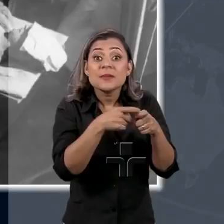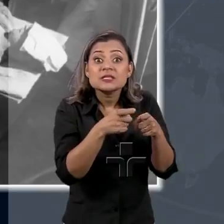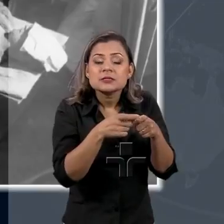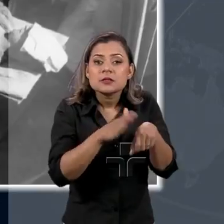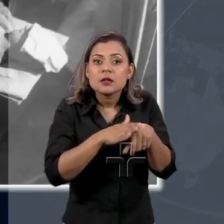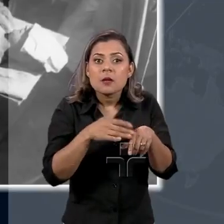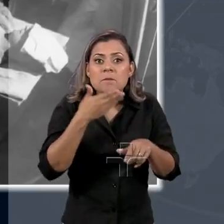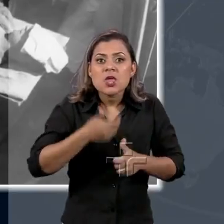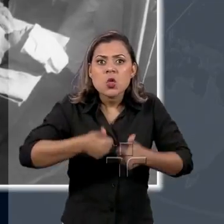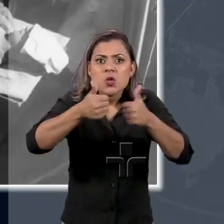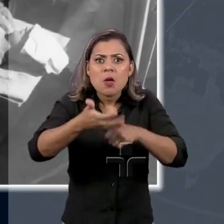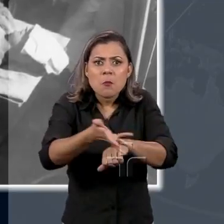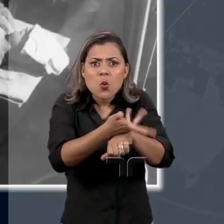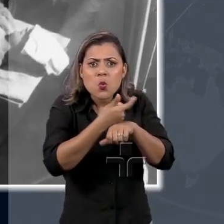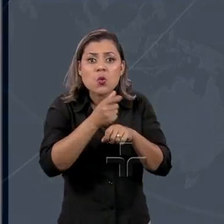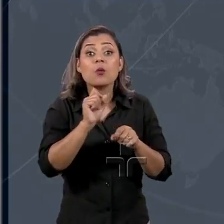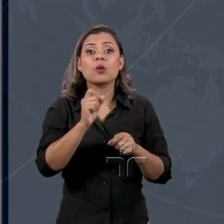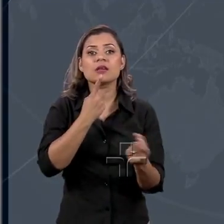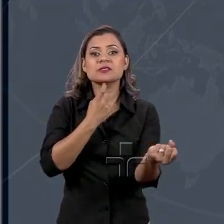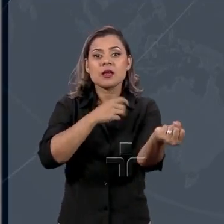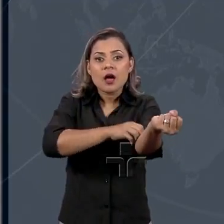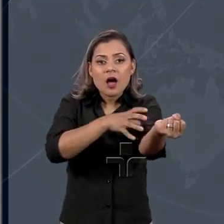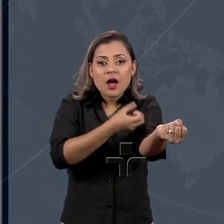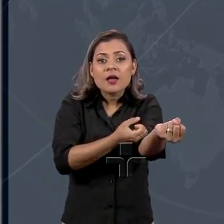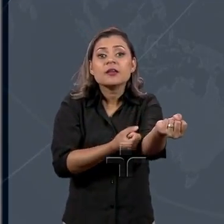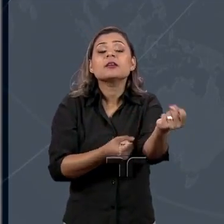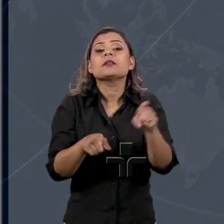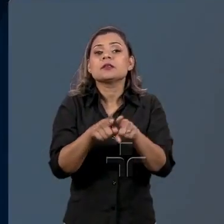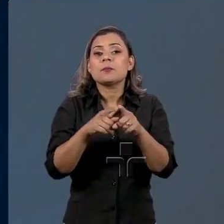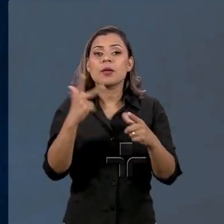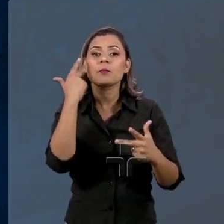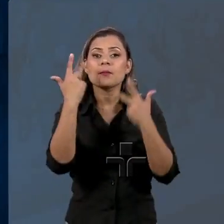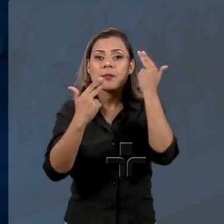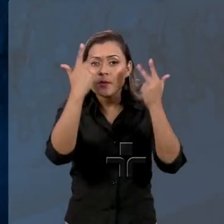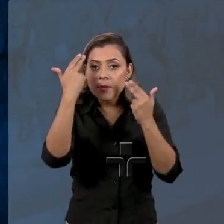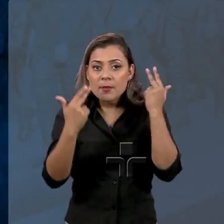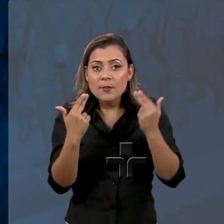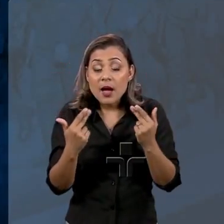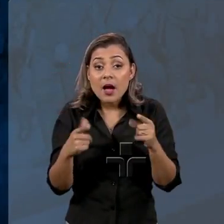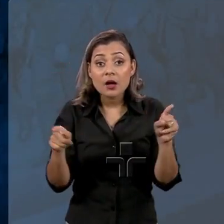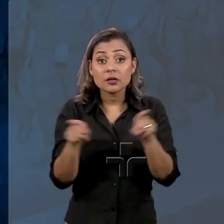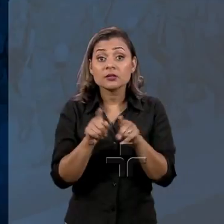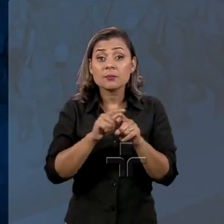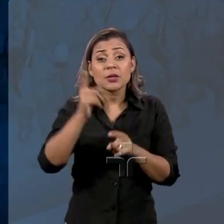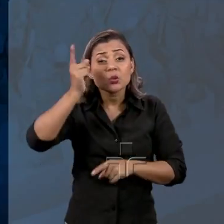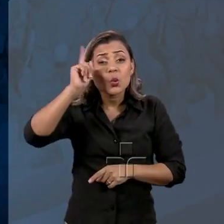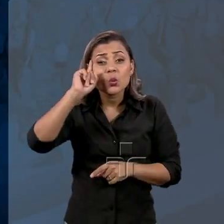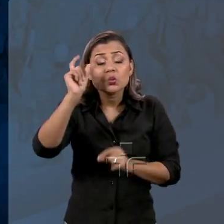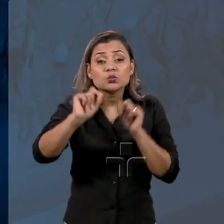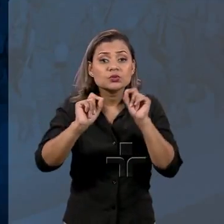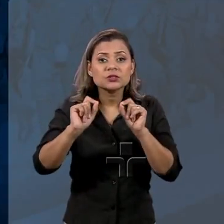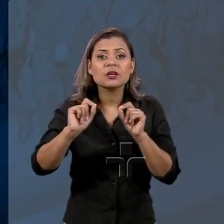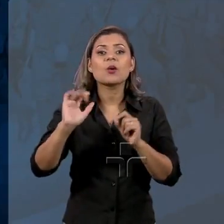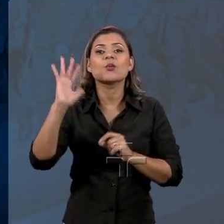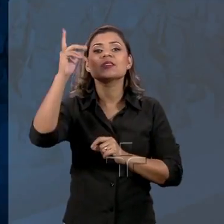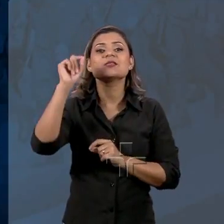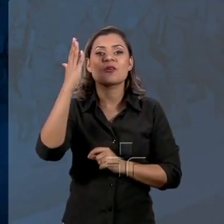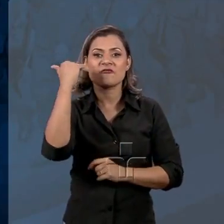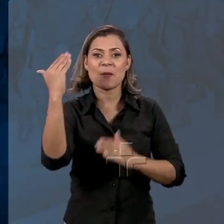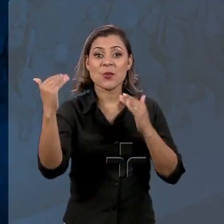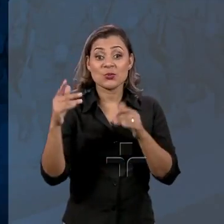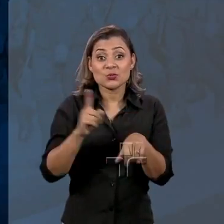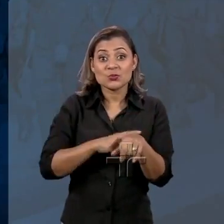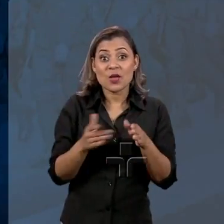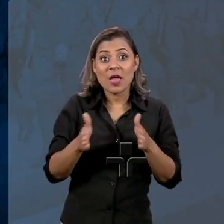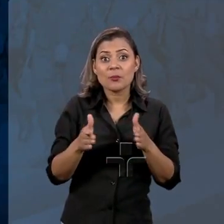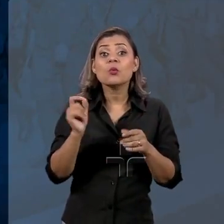Surgiram melhorias nas transfusões de sangue e na cirurgia plástica. E muitos itens do nosso dia a dia ganharam popularidade naquela